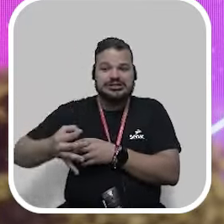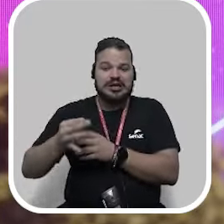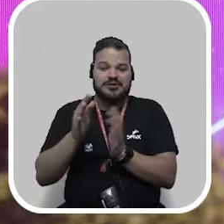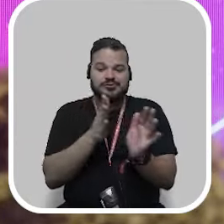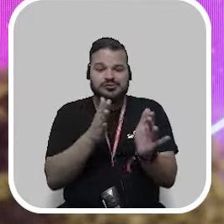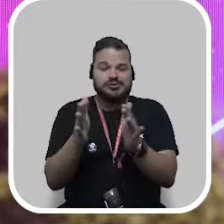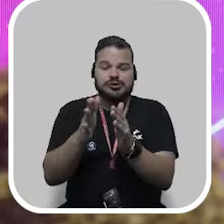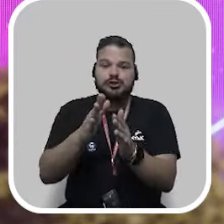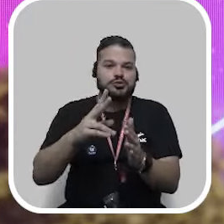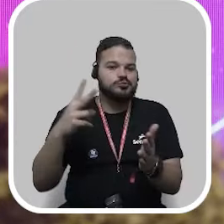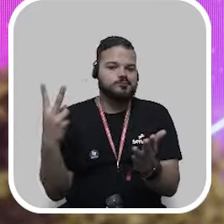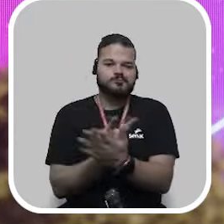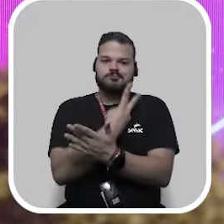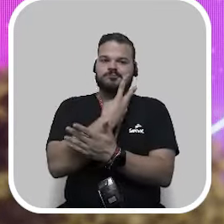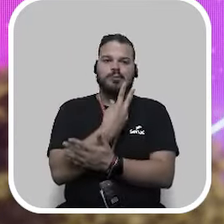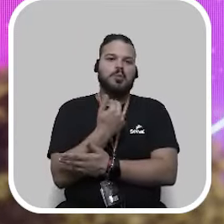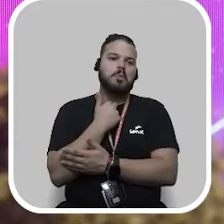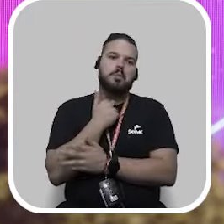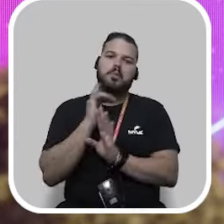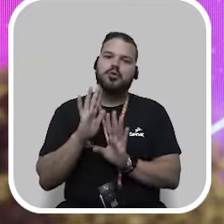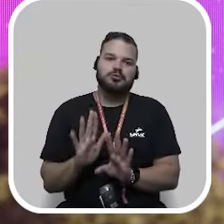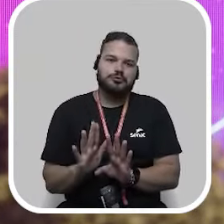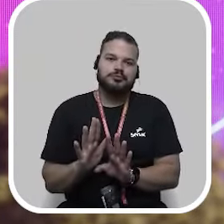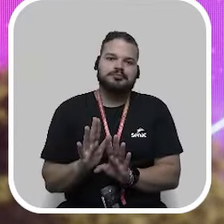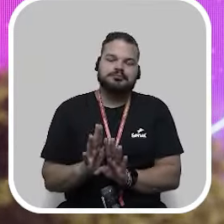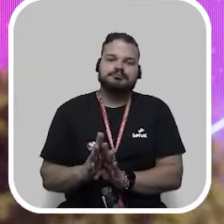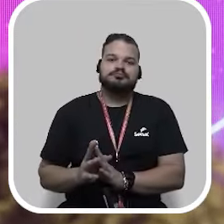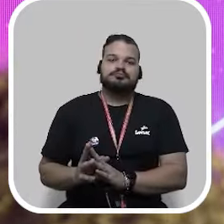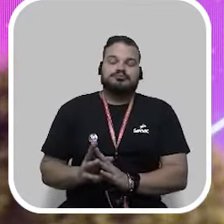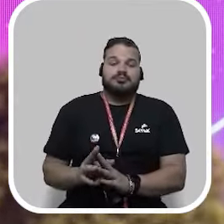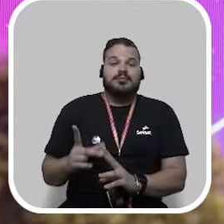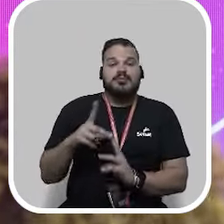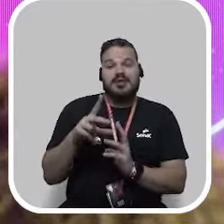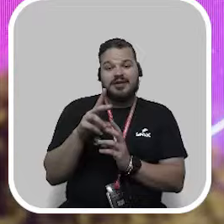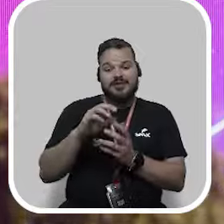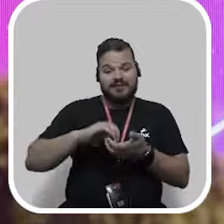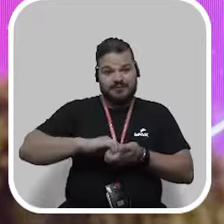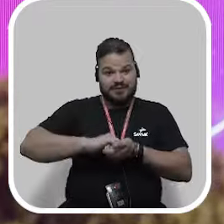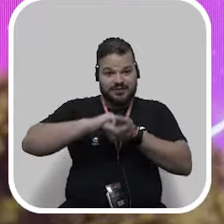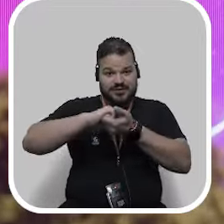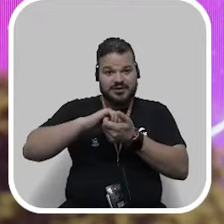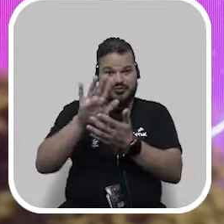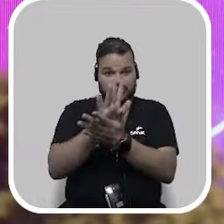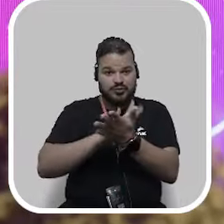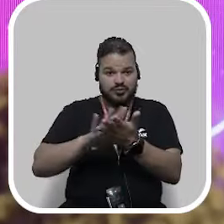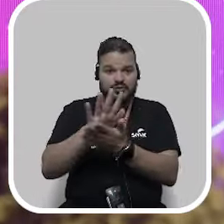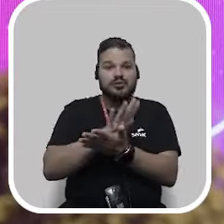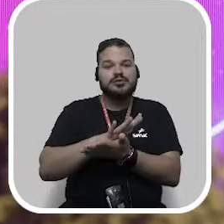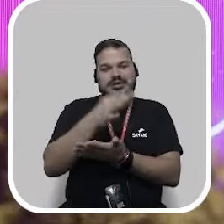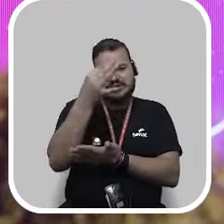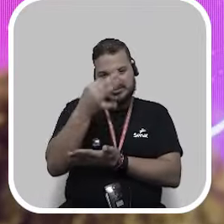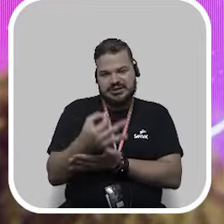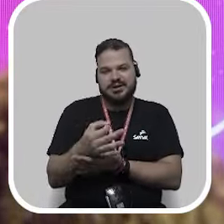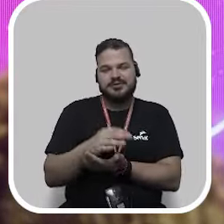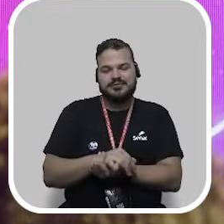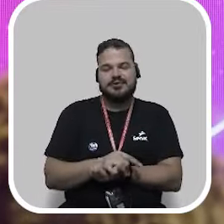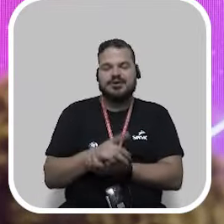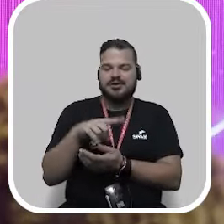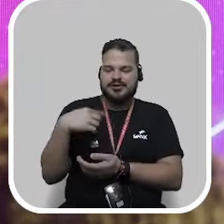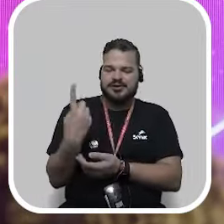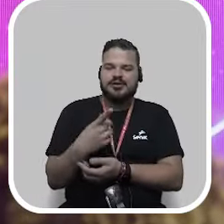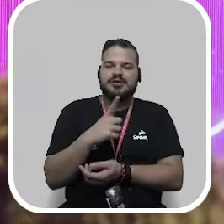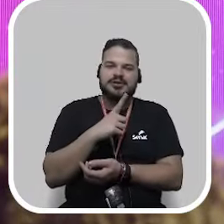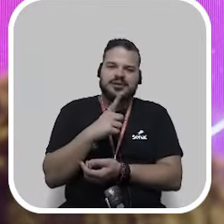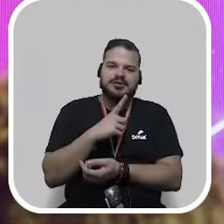porque não tem como ter erro e e e pelo menos na Viradouro tem dado certo então eu tô muito feliz que a gente tem conseguido